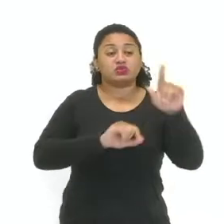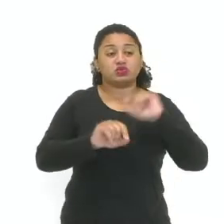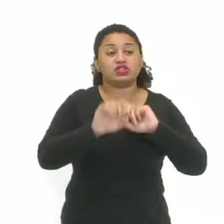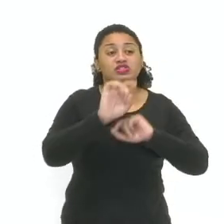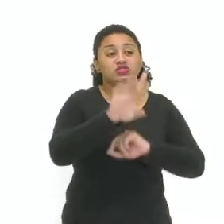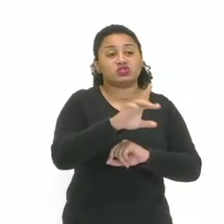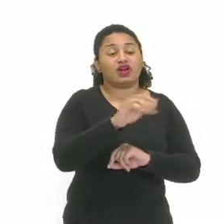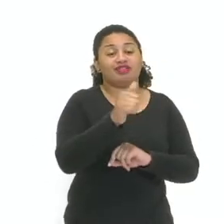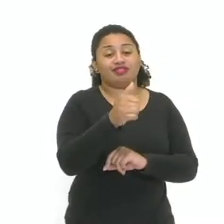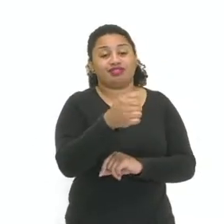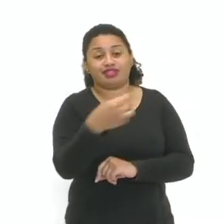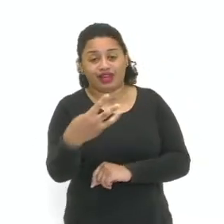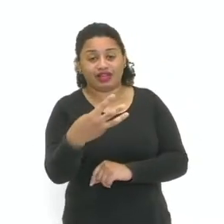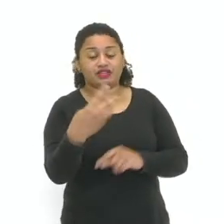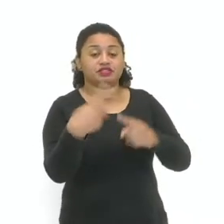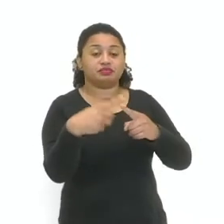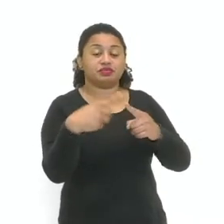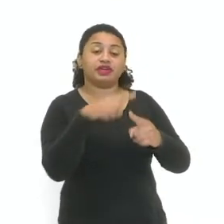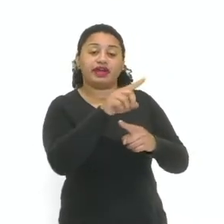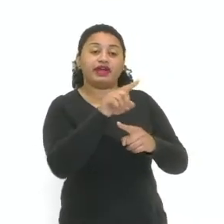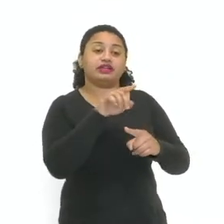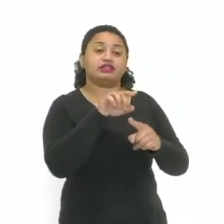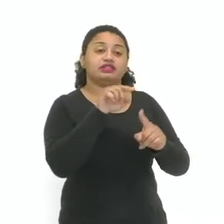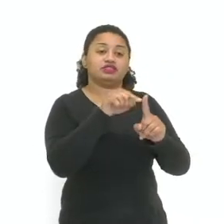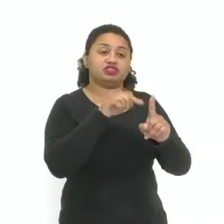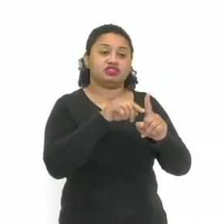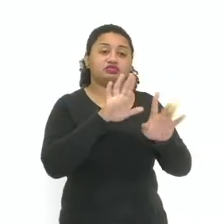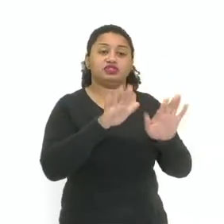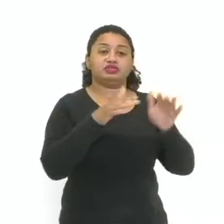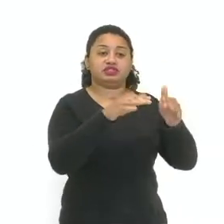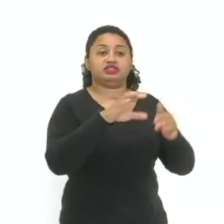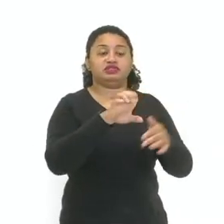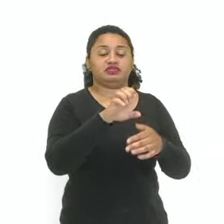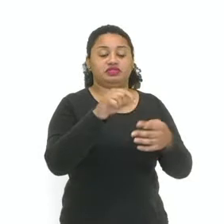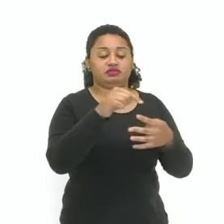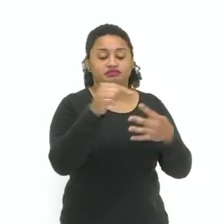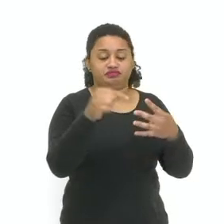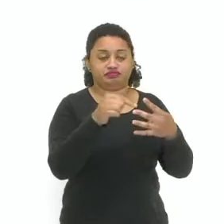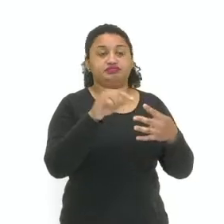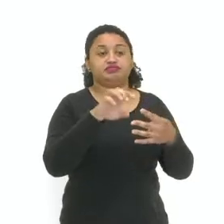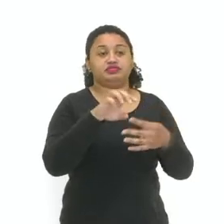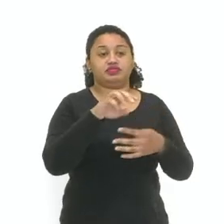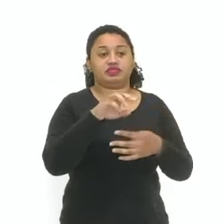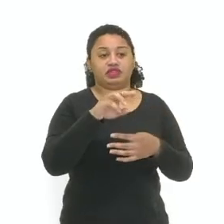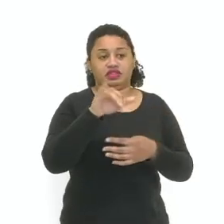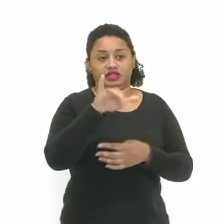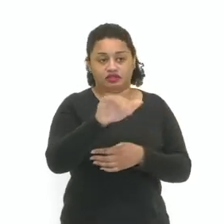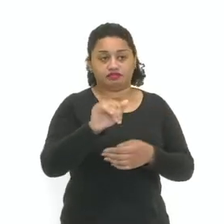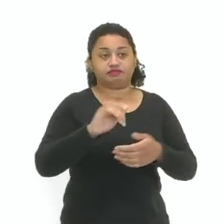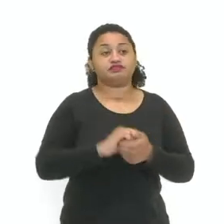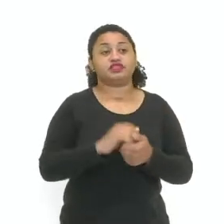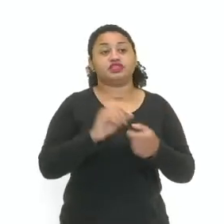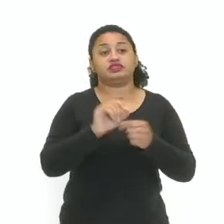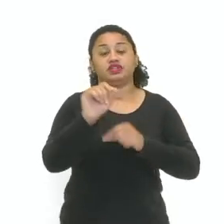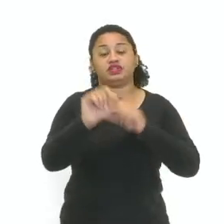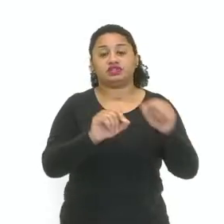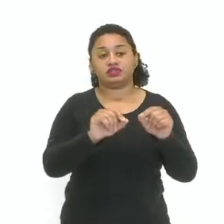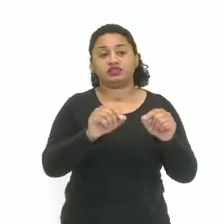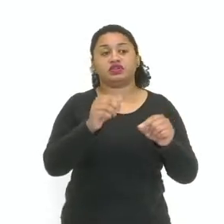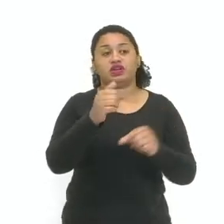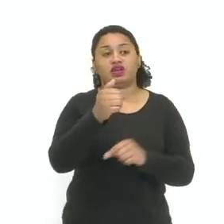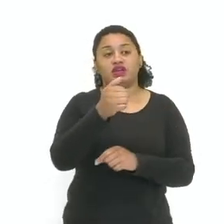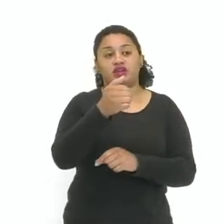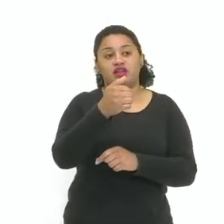13, que é desta naipe, então nós vamos fazer o quê? Vamos pegar 13 e vai ser tomada 3